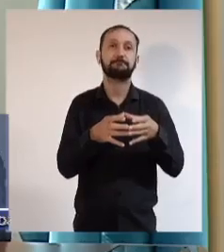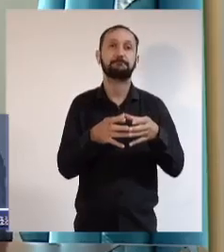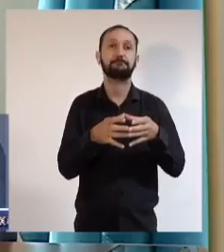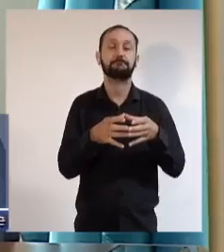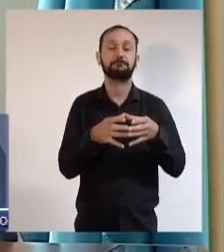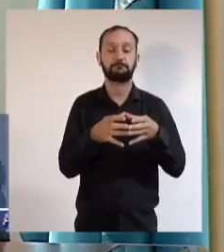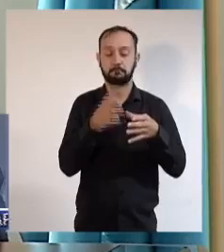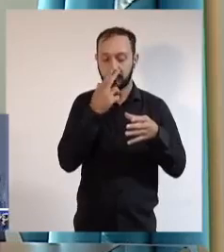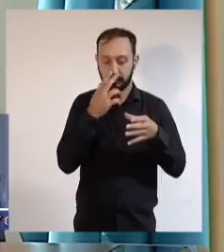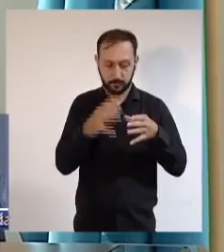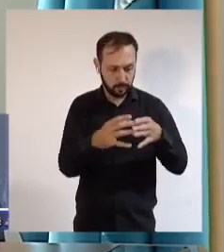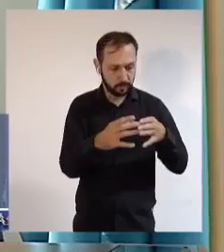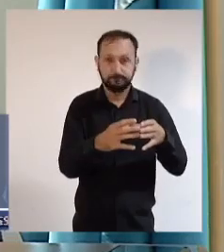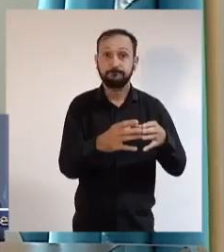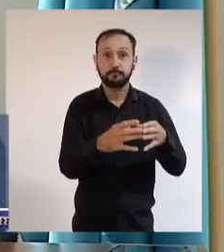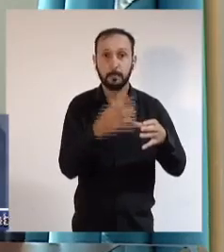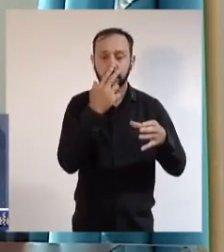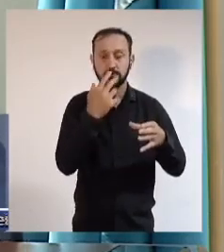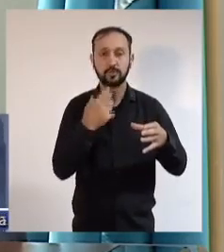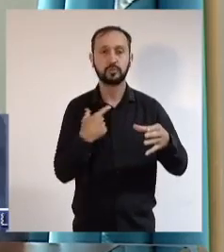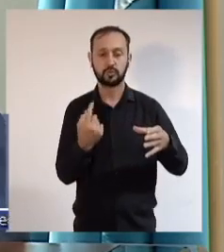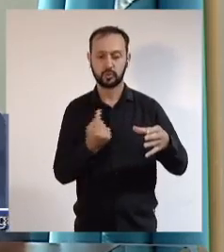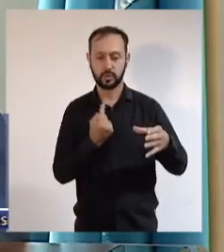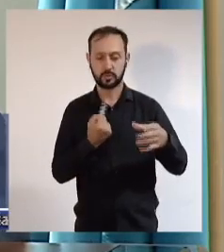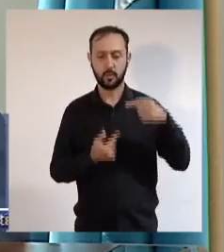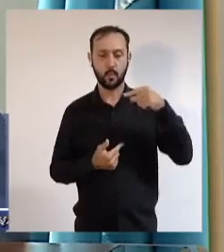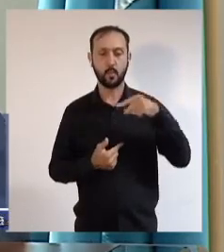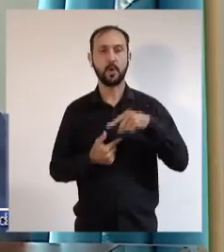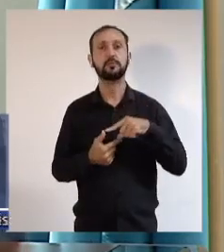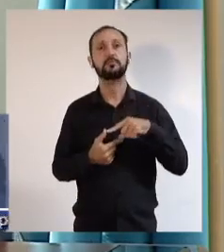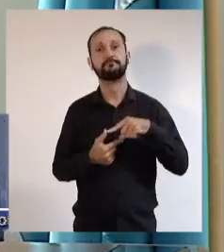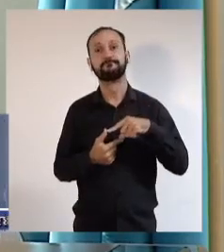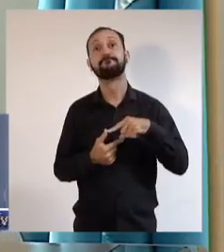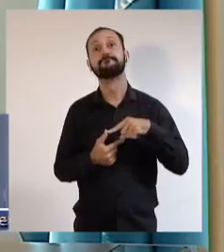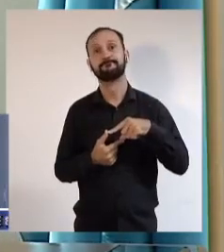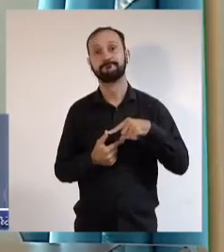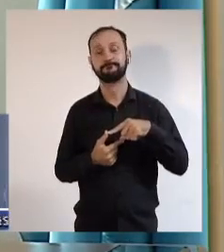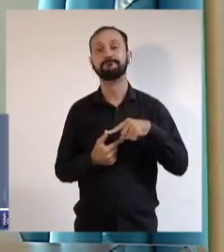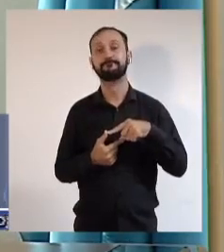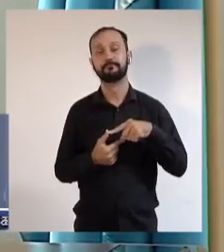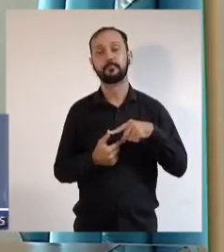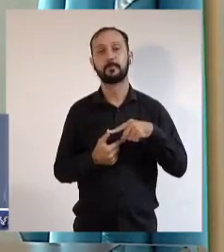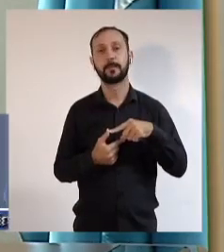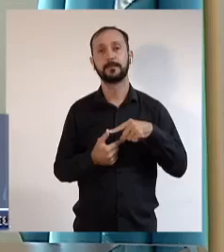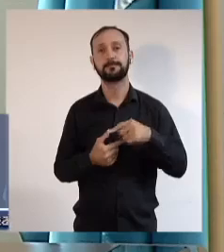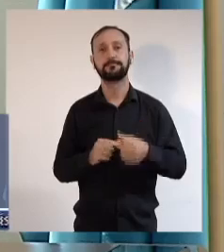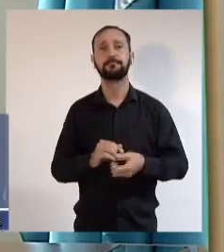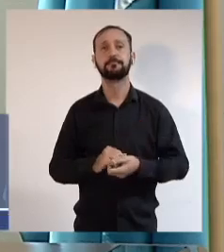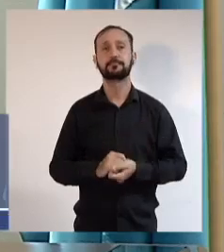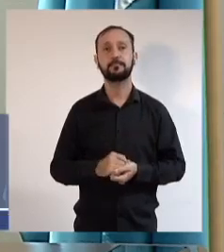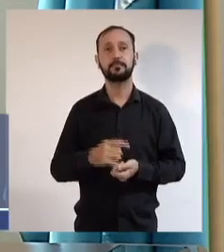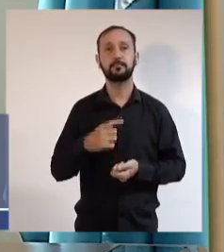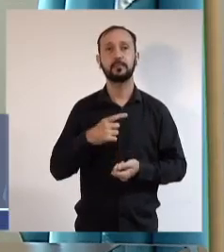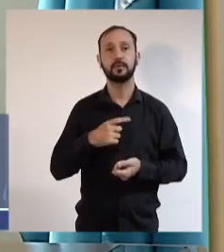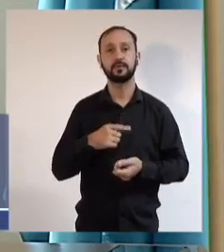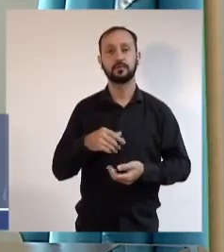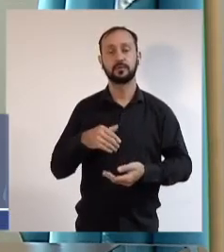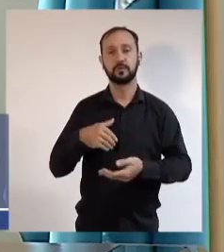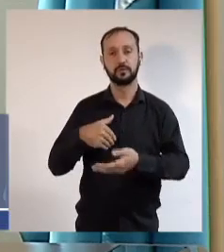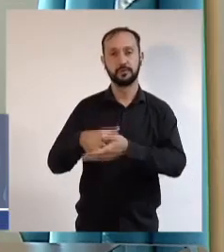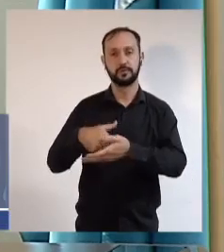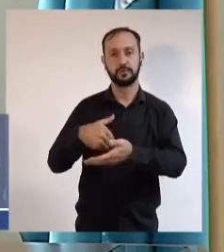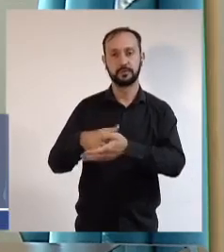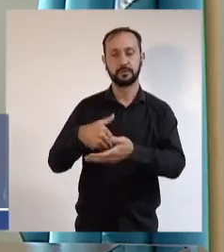sozinho isoladamente eu fui no encerramento do futebol do meu